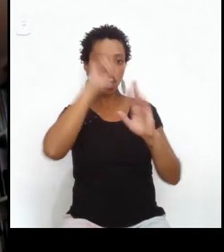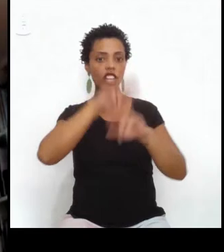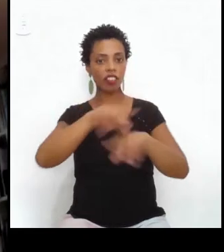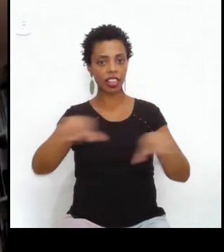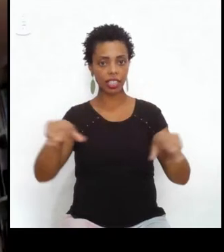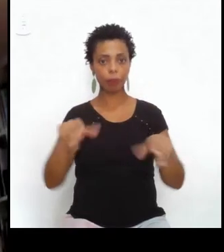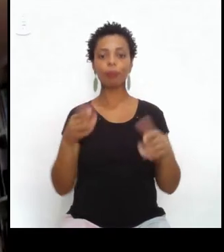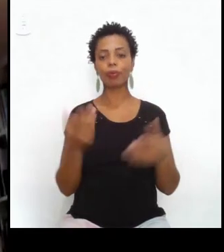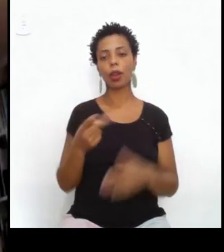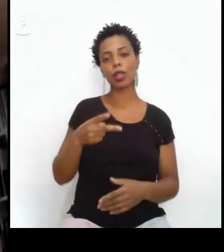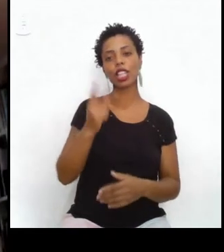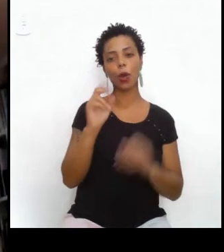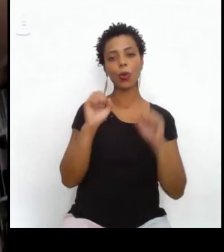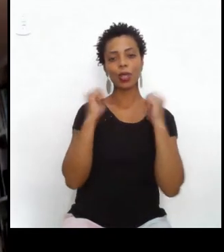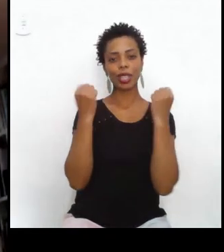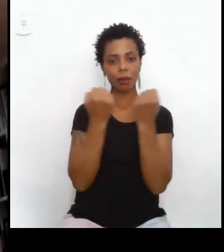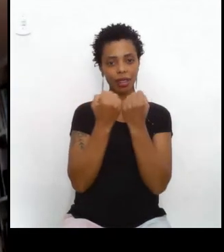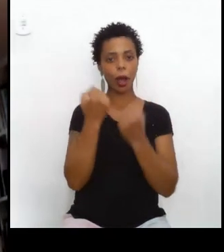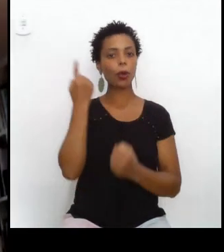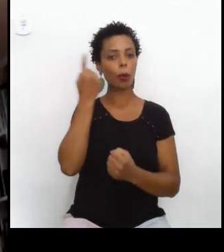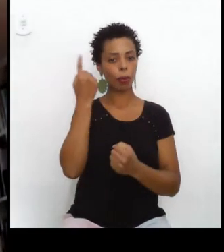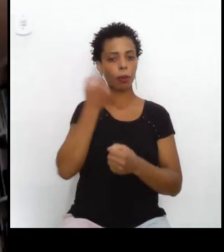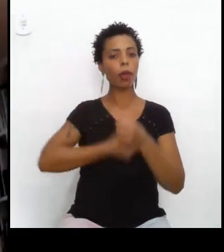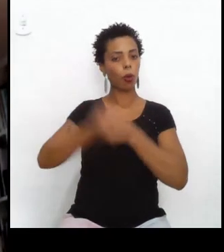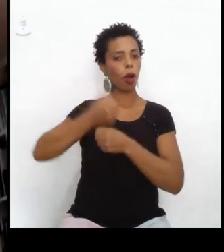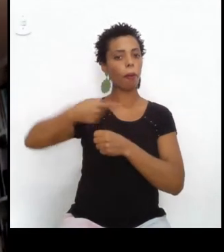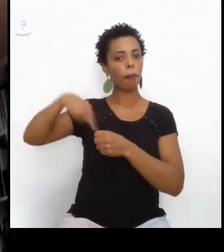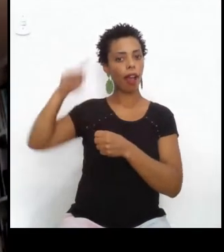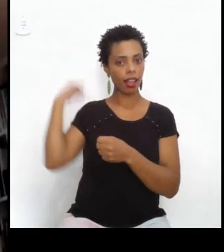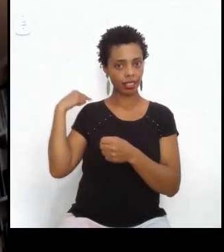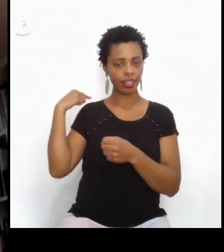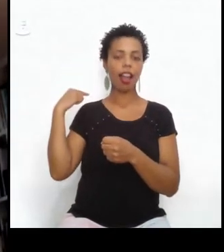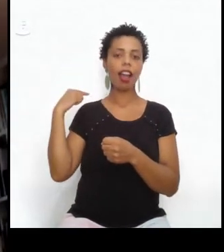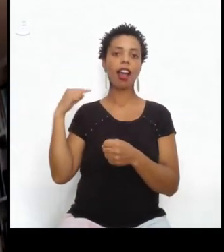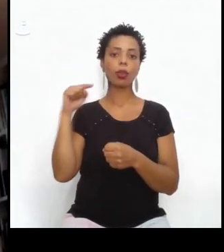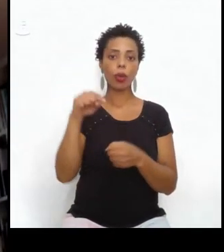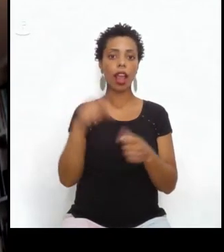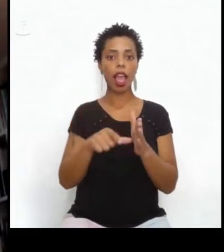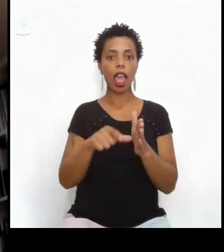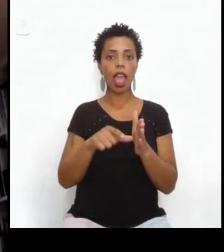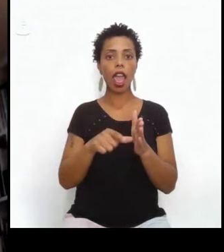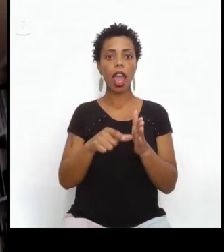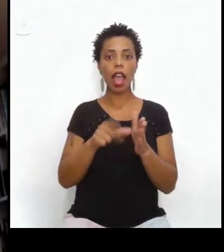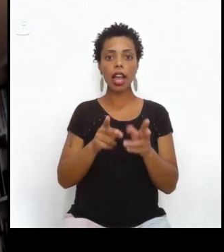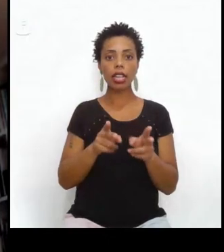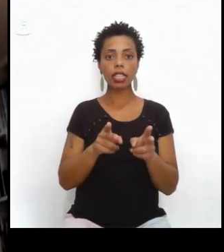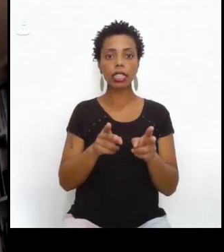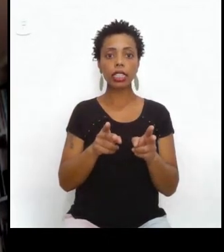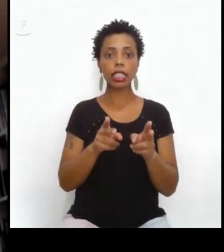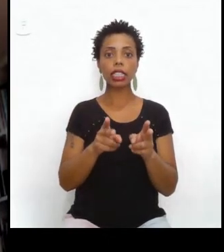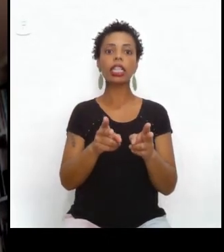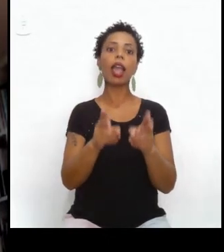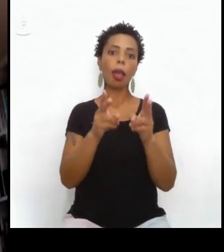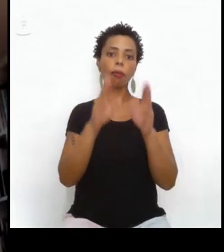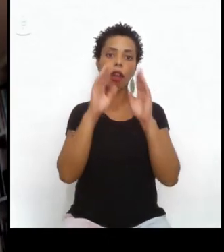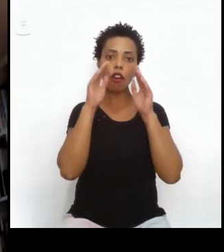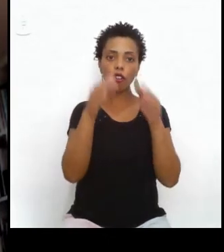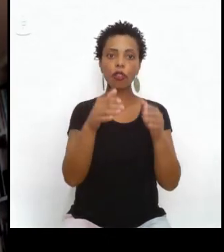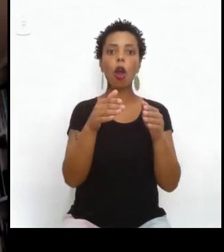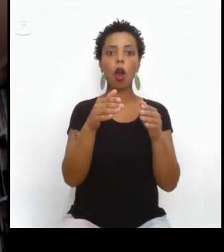2º seminário como eu disse a gente fez o primeiro ano passado ele antecipa o ano todo dedicado ao assunto em